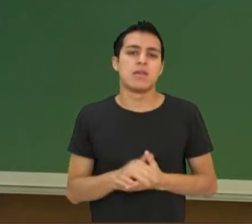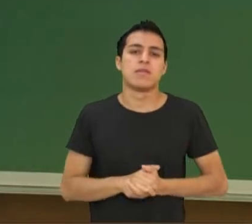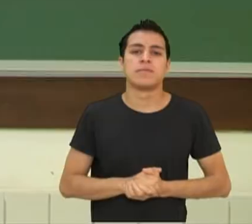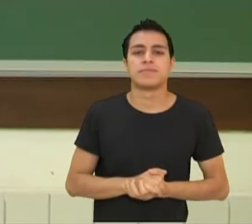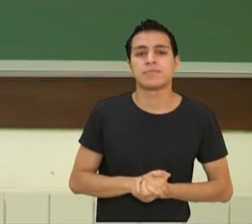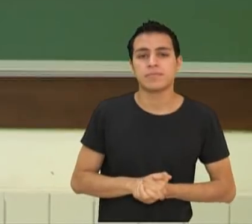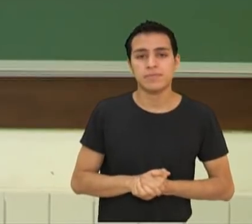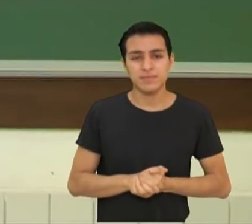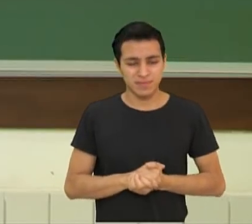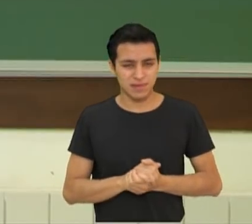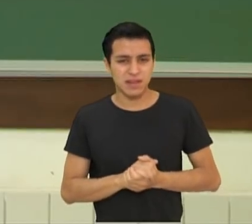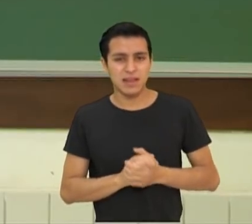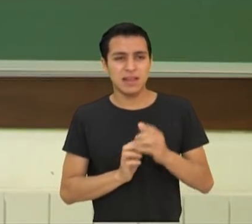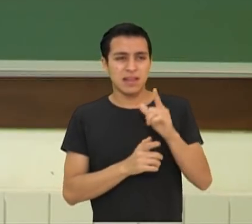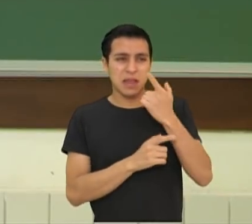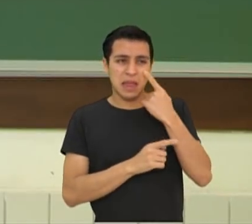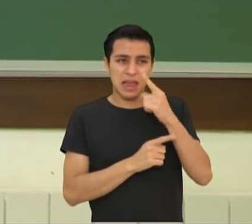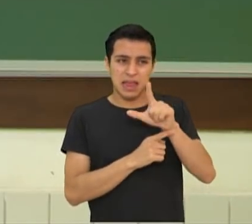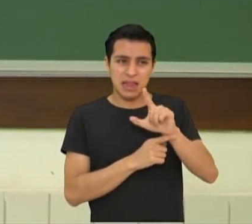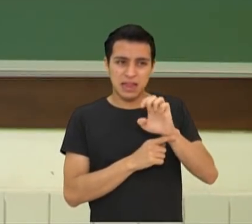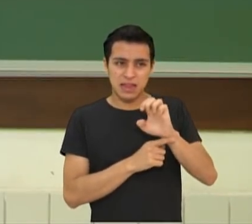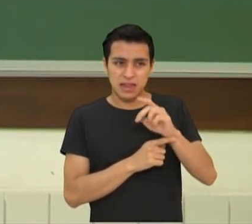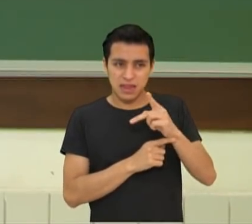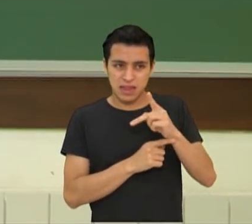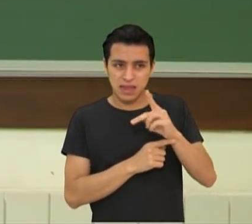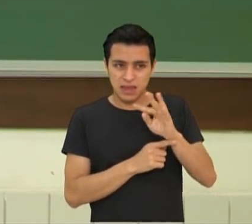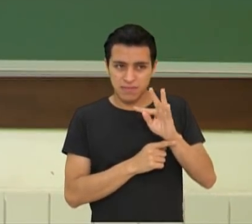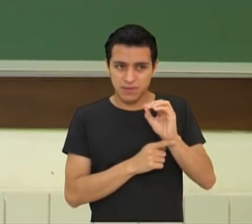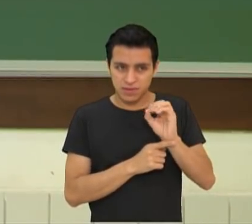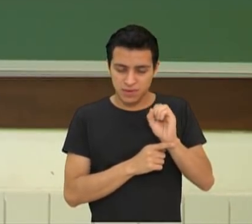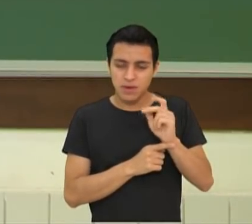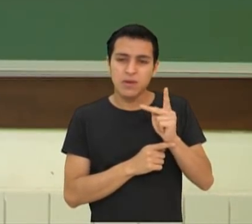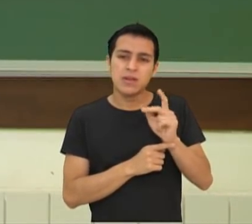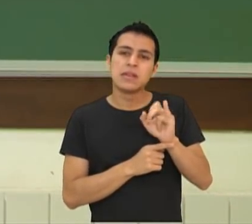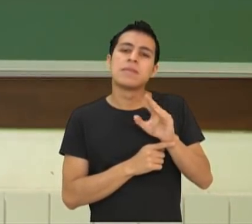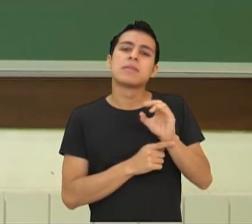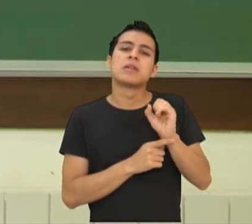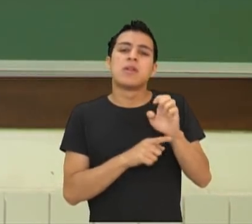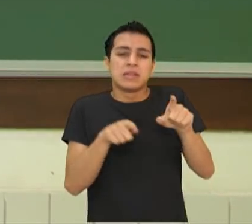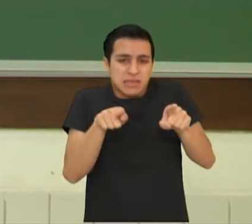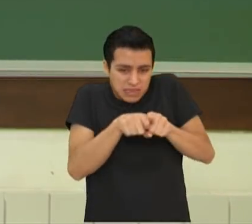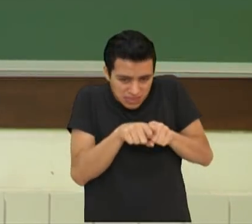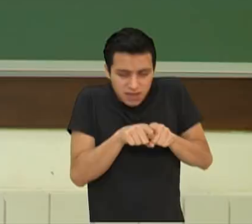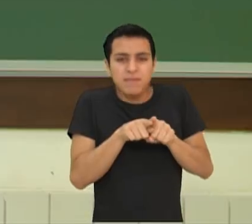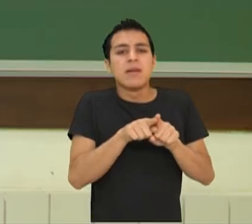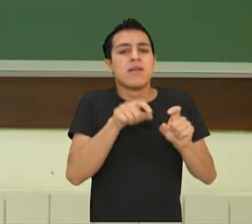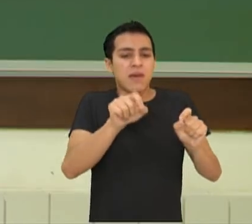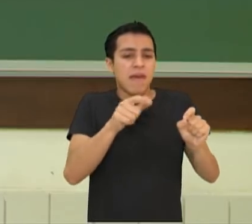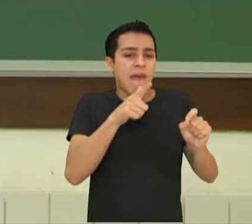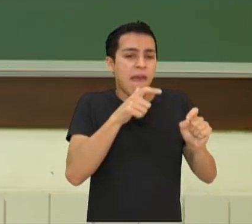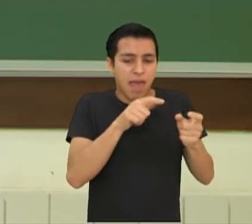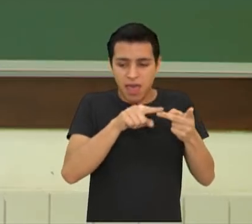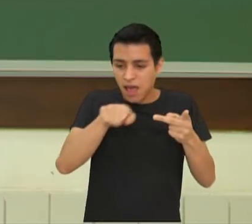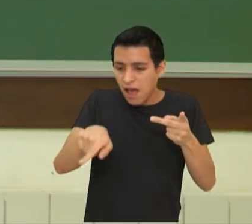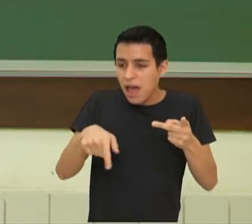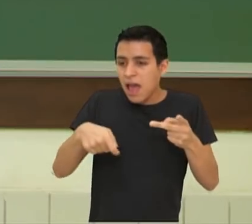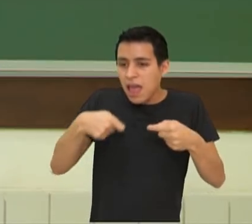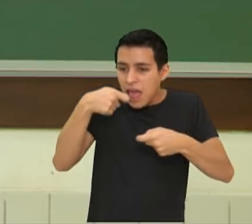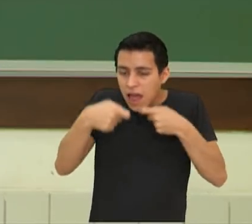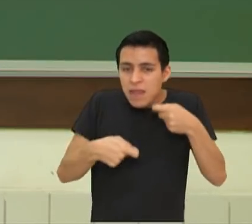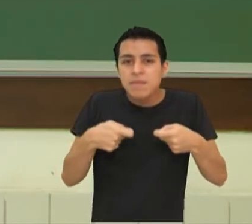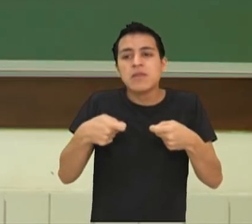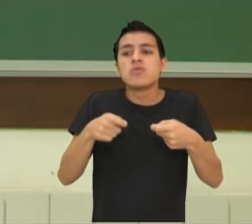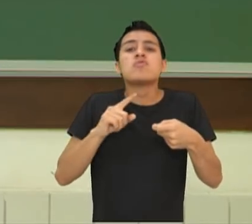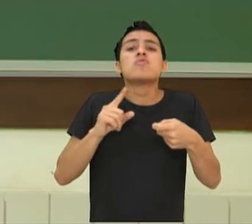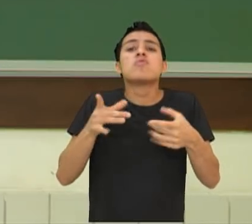bem. Leptospirose é uma doença também transmitida, pessoal, por água e alimentos contaminados, com a